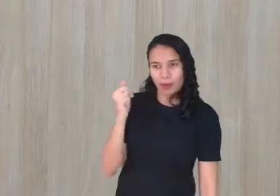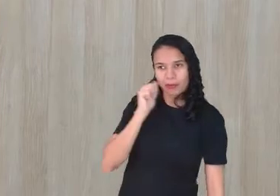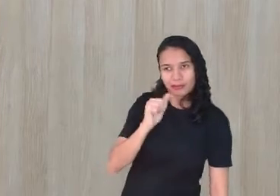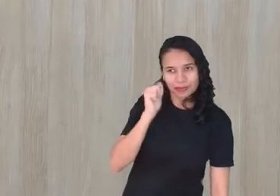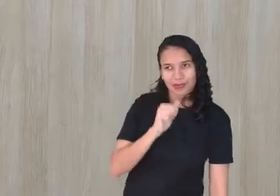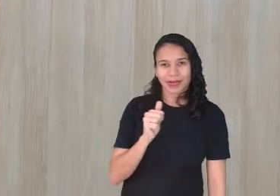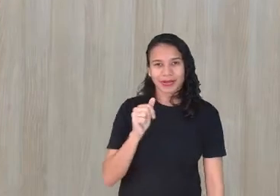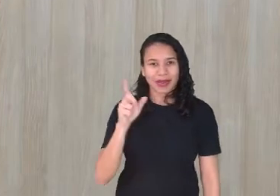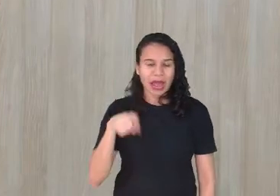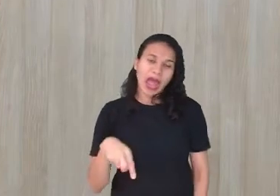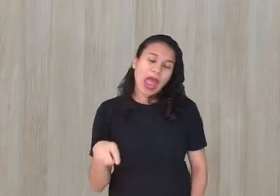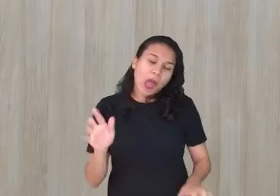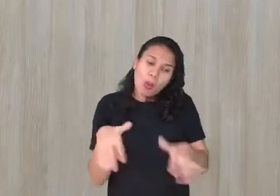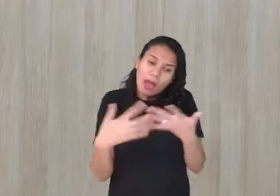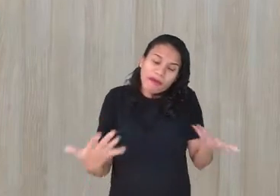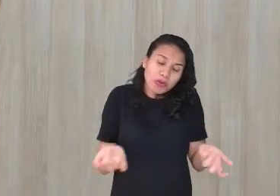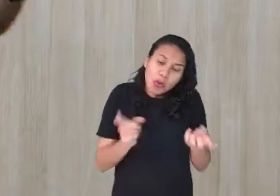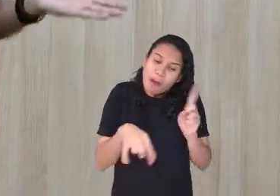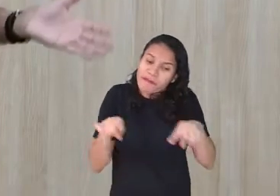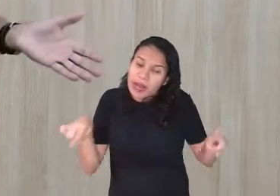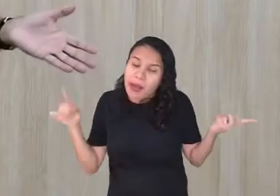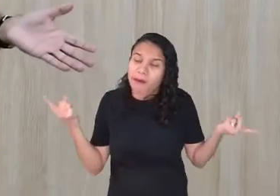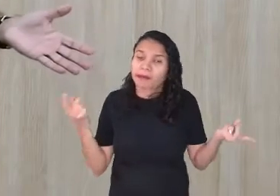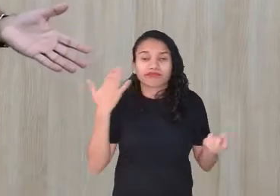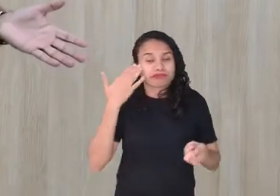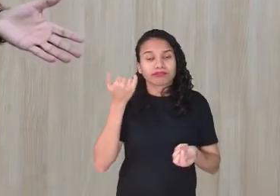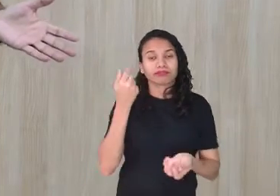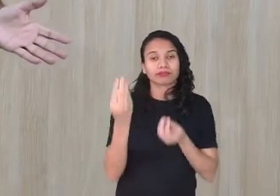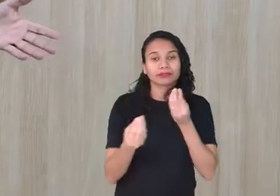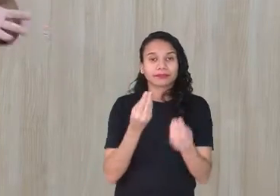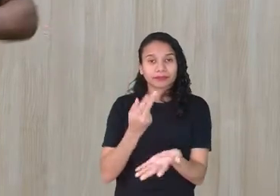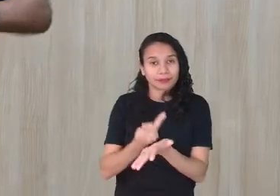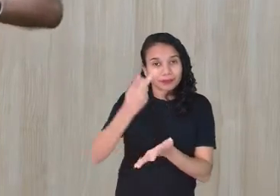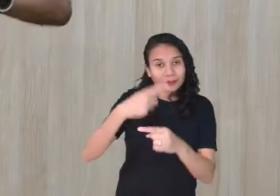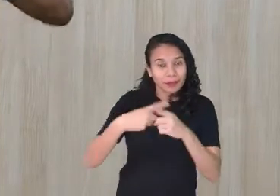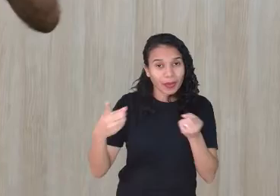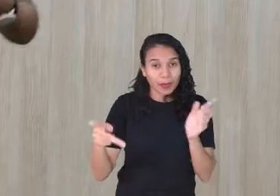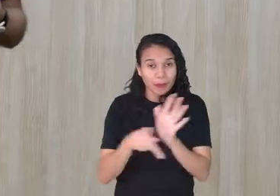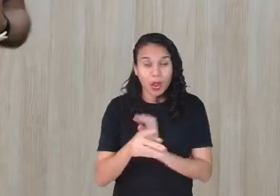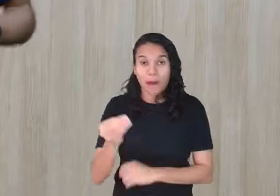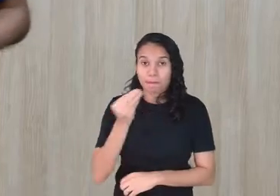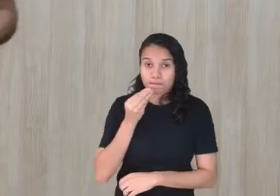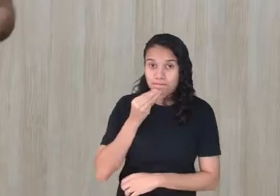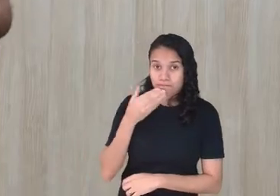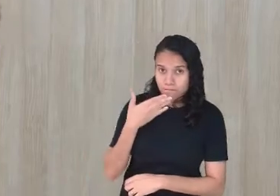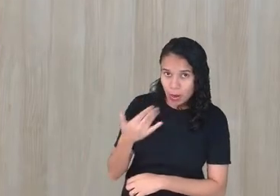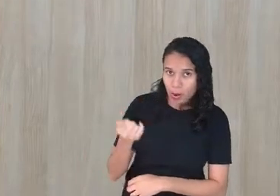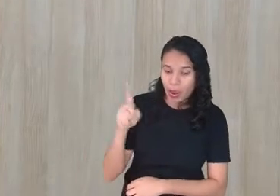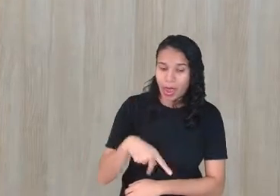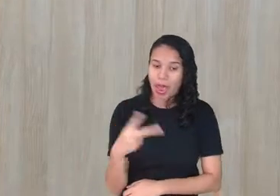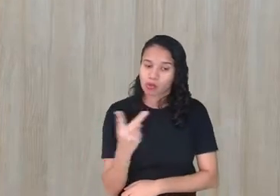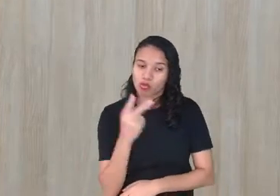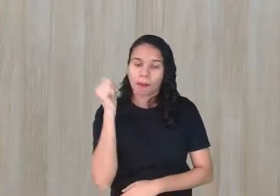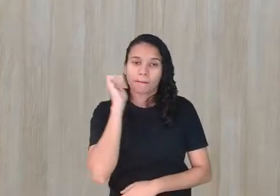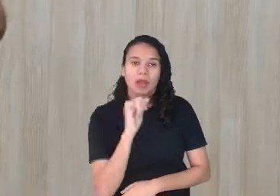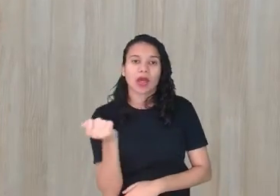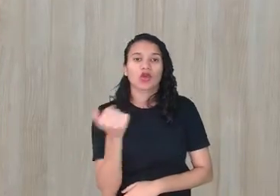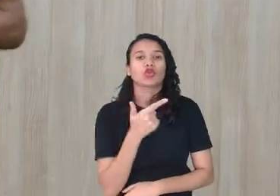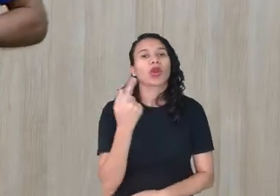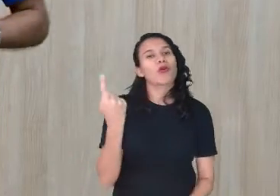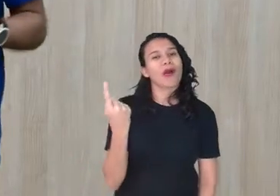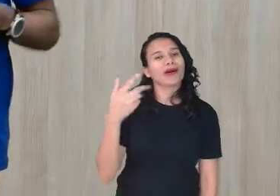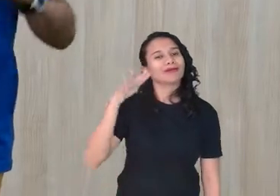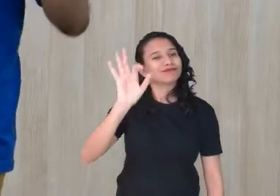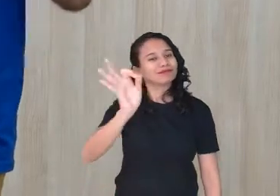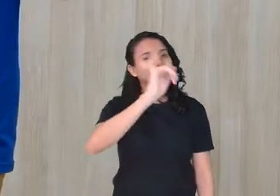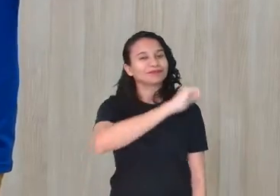Porque é um evento aleatório, a gente não sabe o que vai acontecer. Mas a probabilidade melhor é as duas meninas do que uma só. Tá